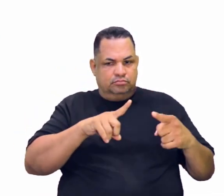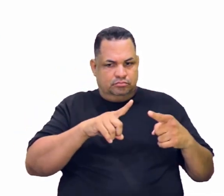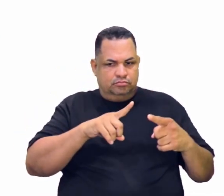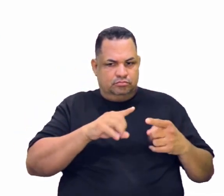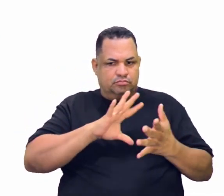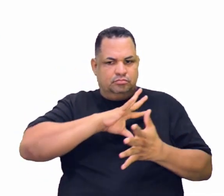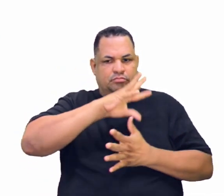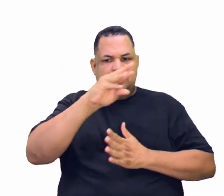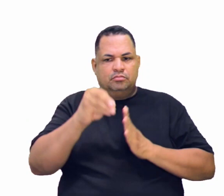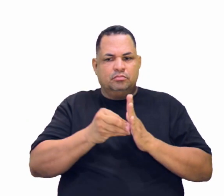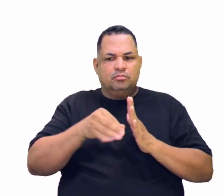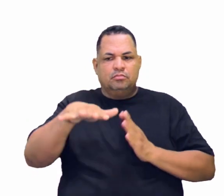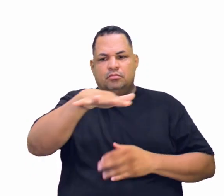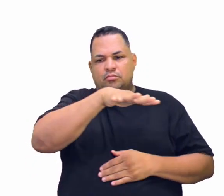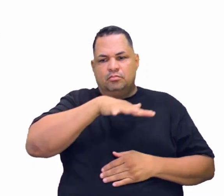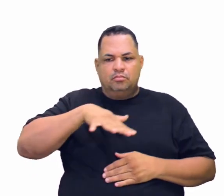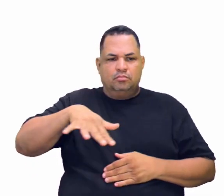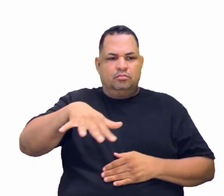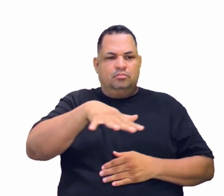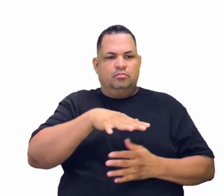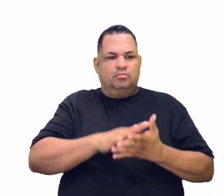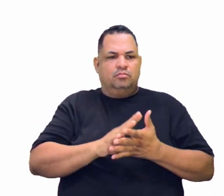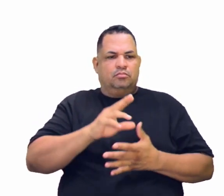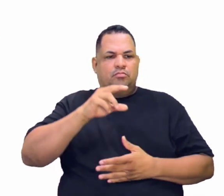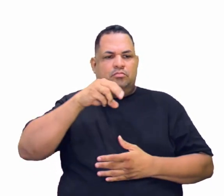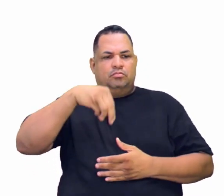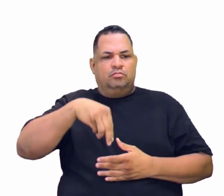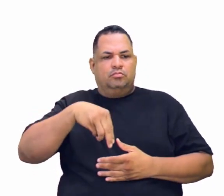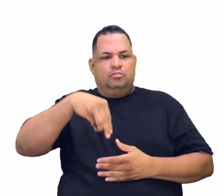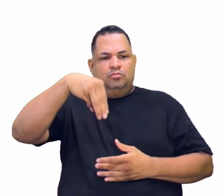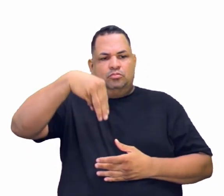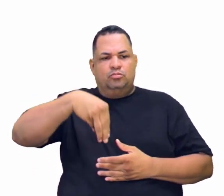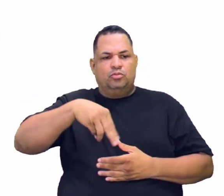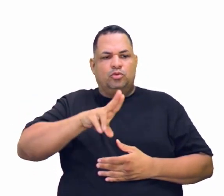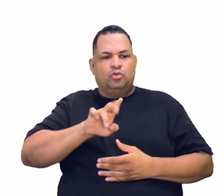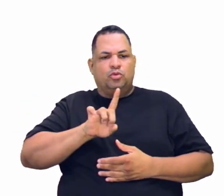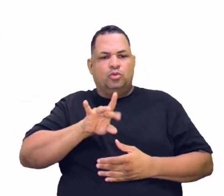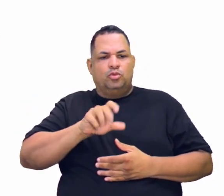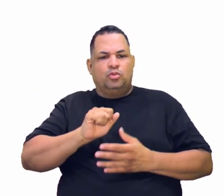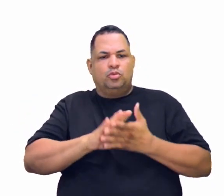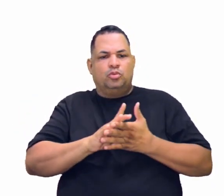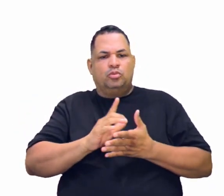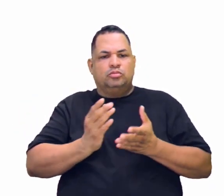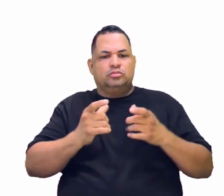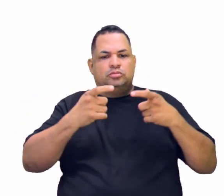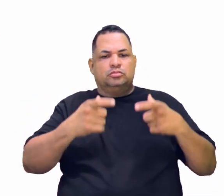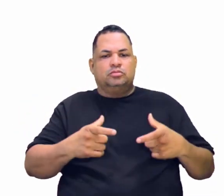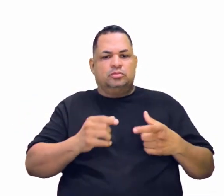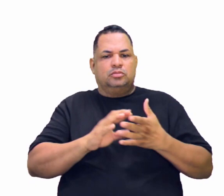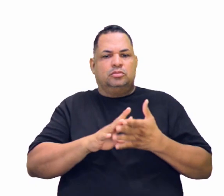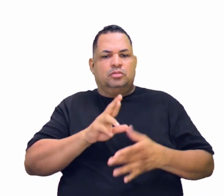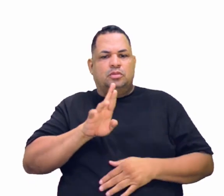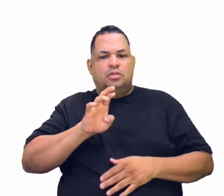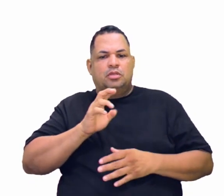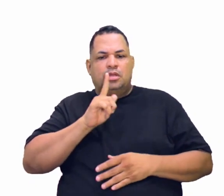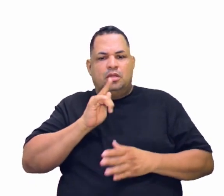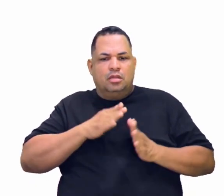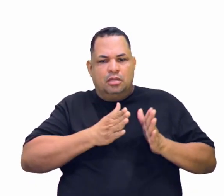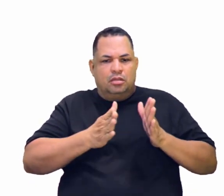da Amazônia. O Munduruku, eles vão se localizar no Rio Caruru, o Rio Caruru